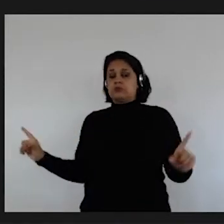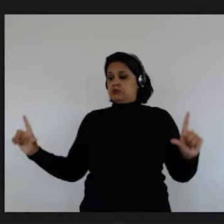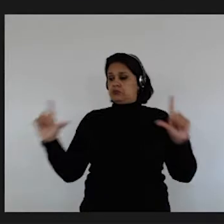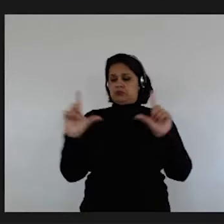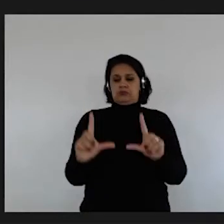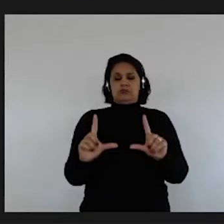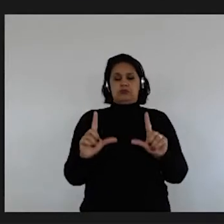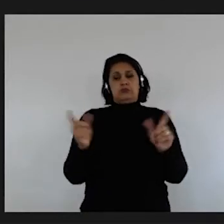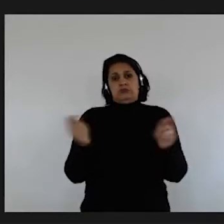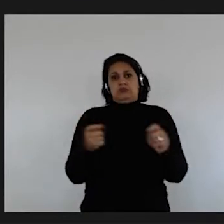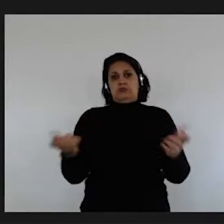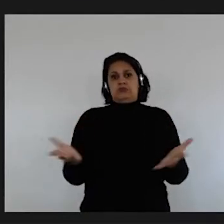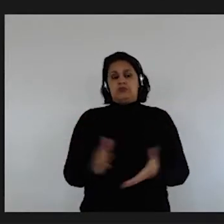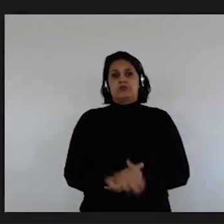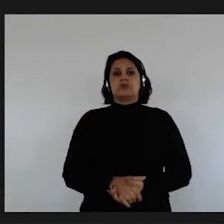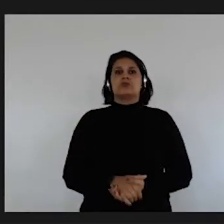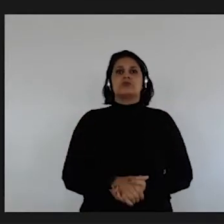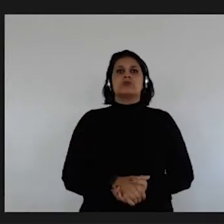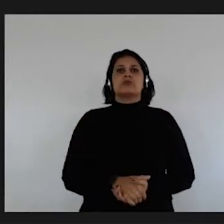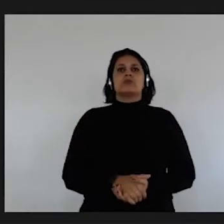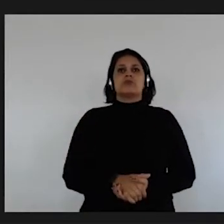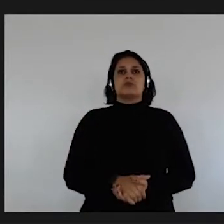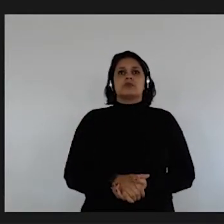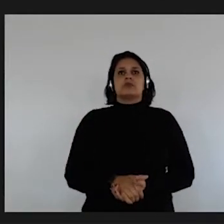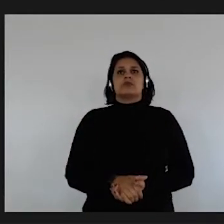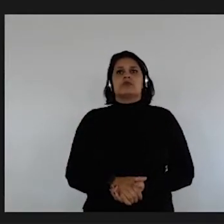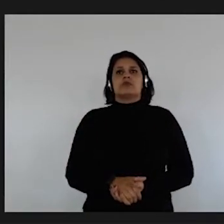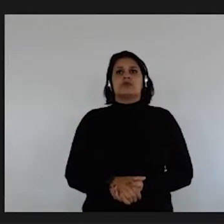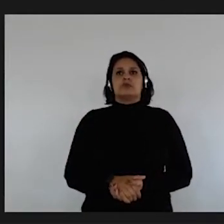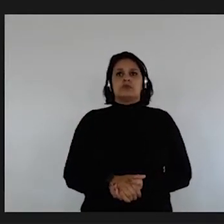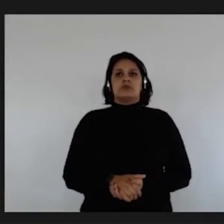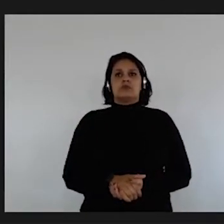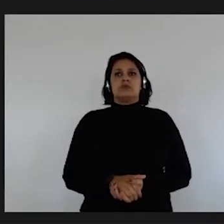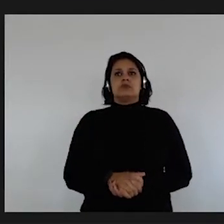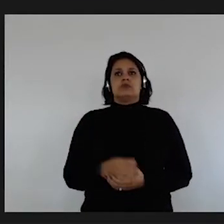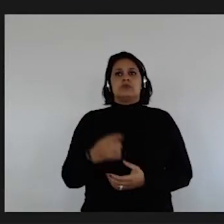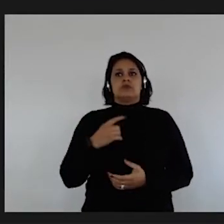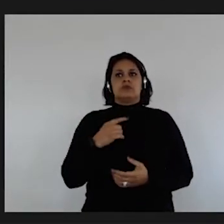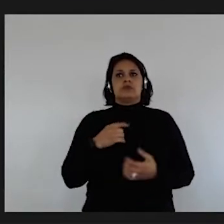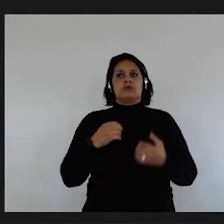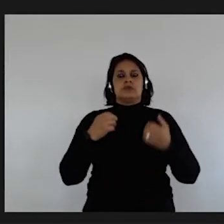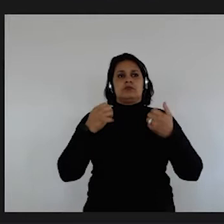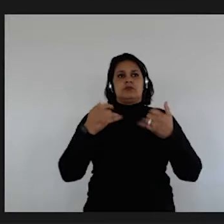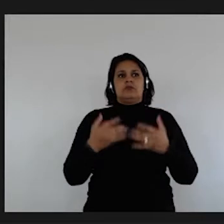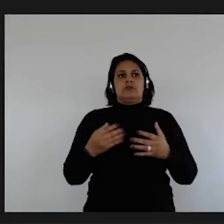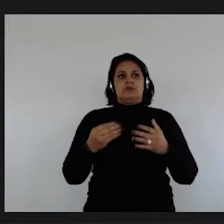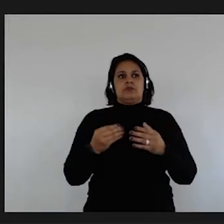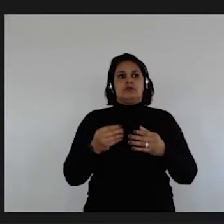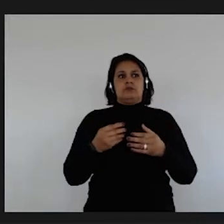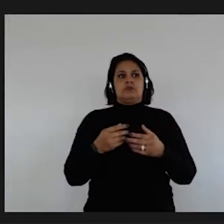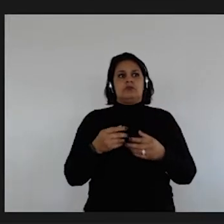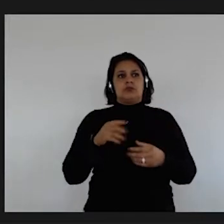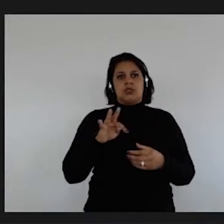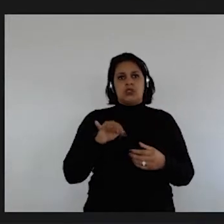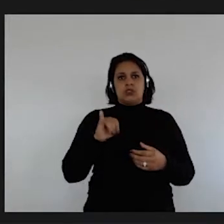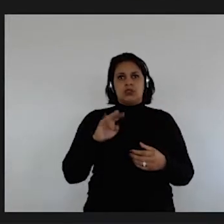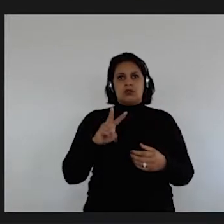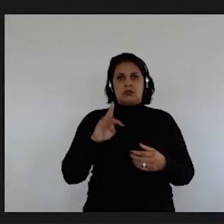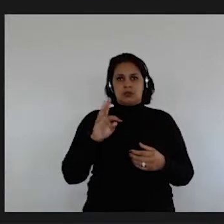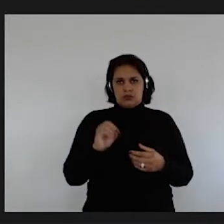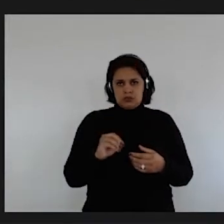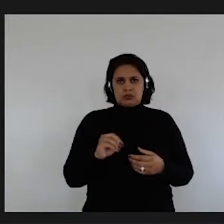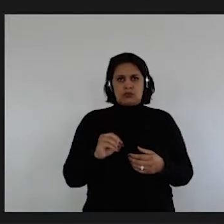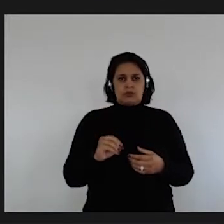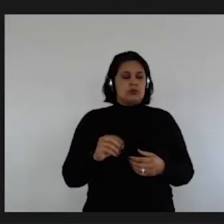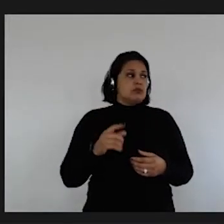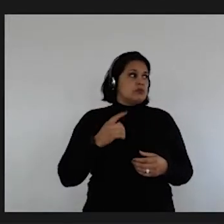falamos. Ainda a gente pode acrescentar a esses problemas a titulação feita por Estados-membros, como no estado do Mato Grosso, como no estado de